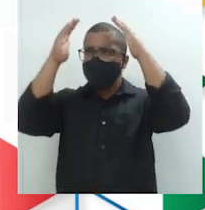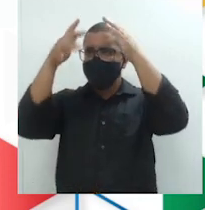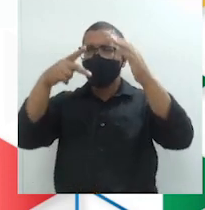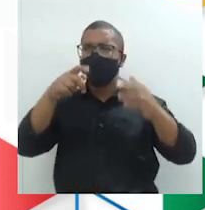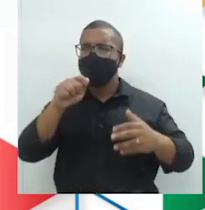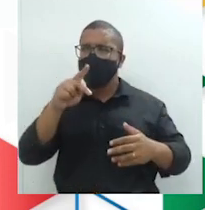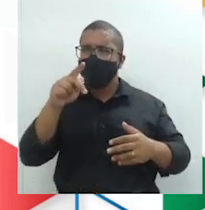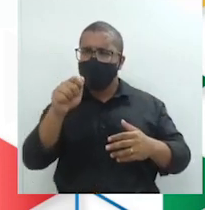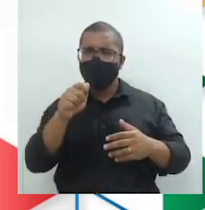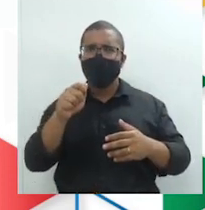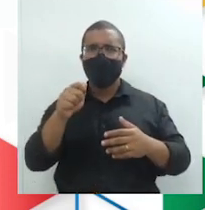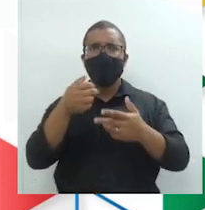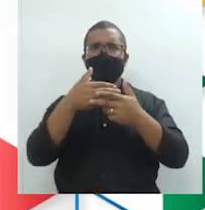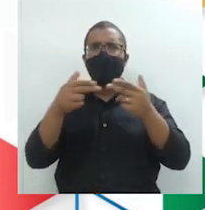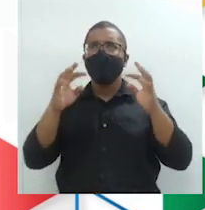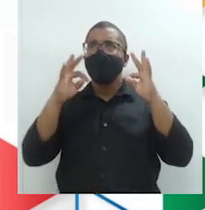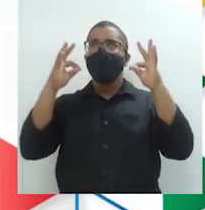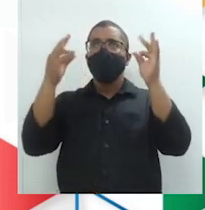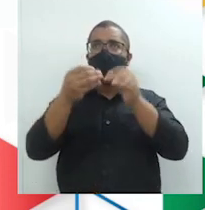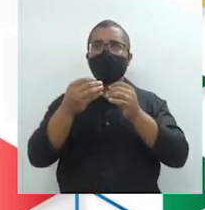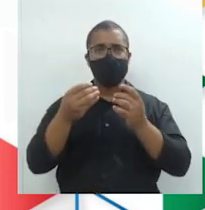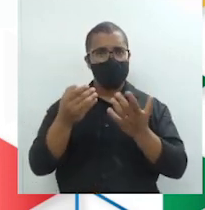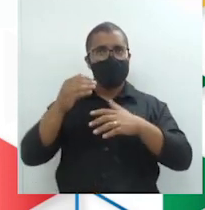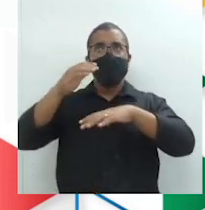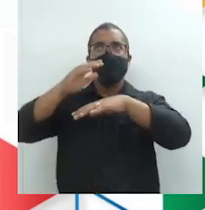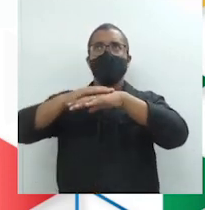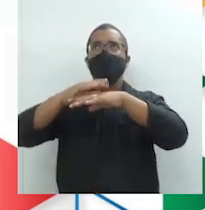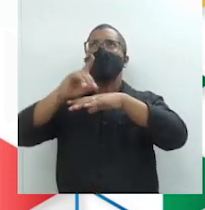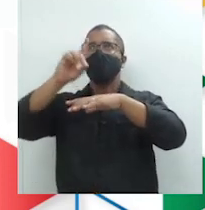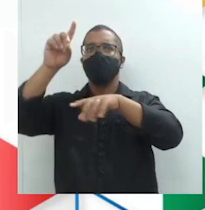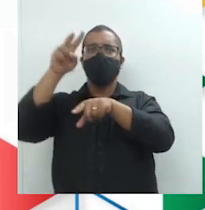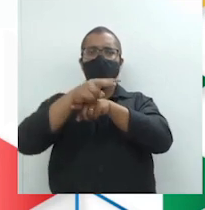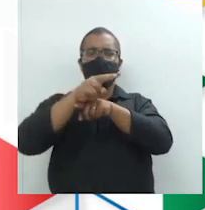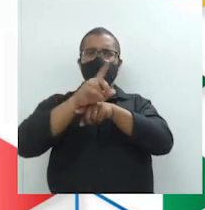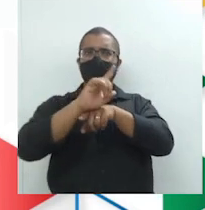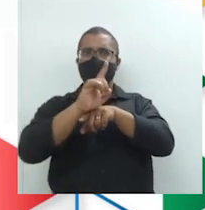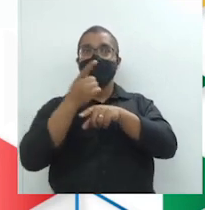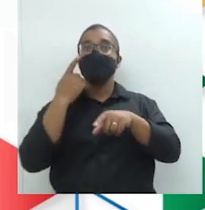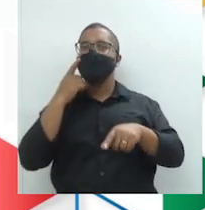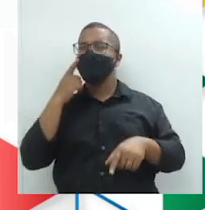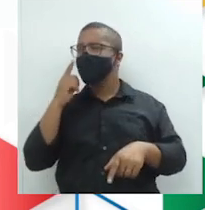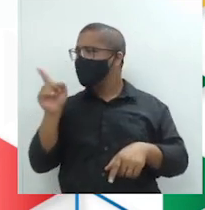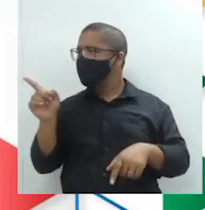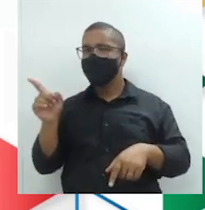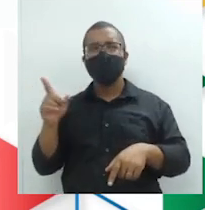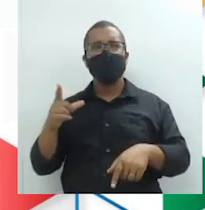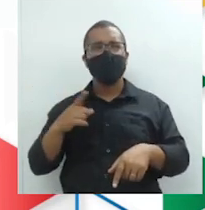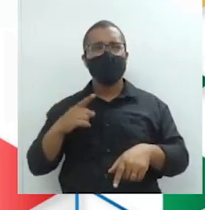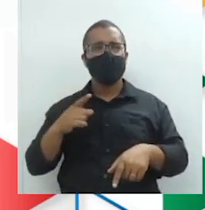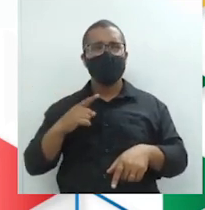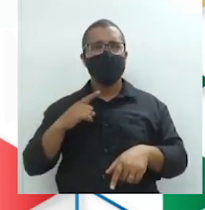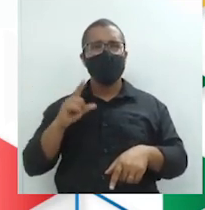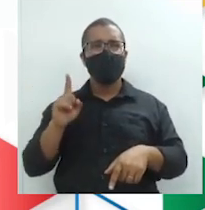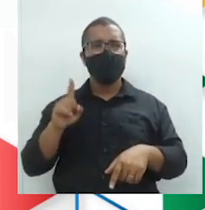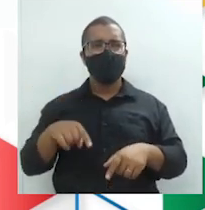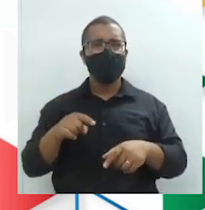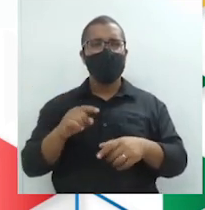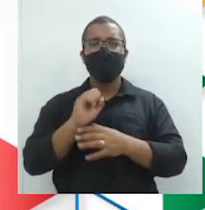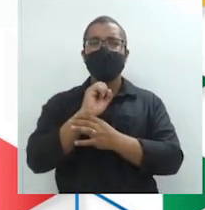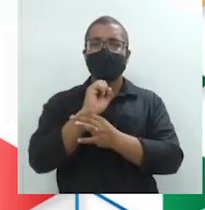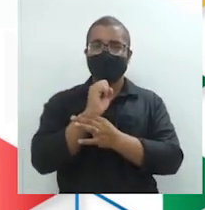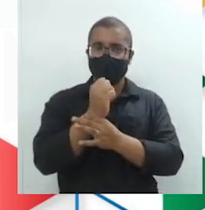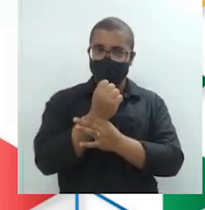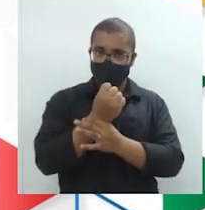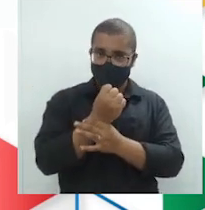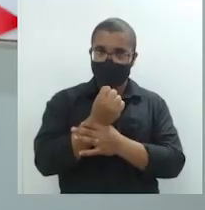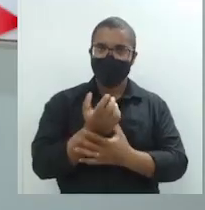tudo nas mãos de Deus. E embaixo nós temos aqui um banco, veja a fonte, um banco com a questão de seguros,